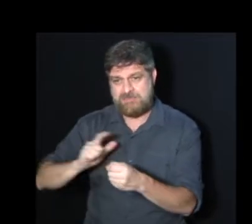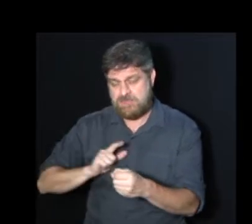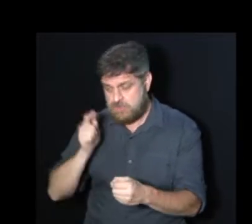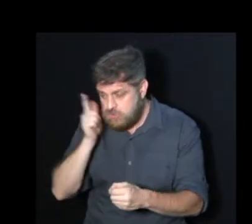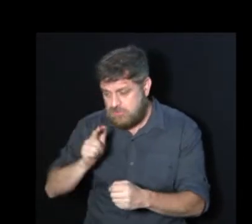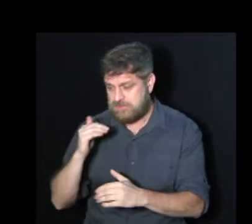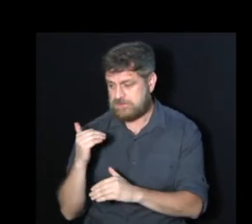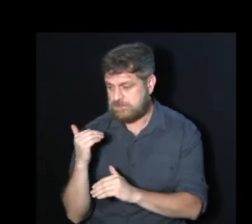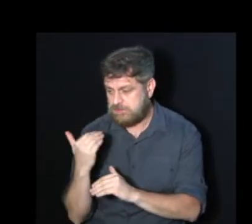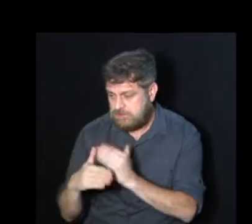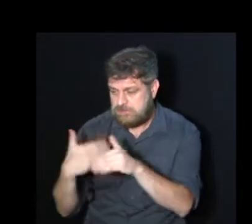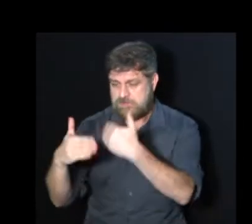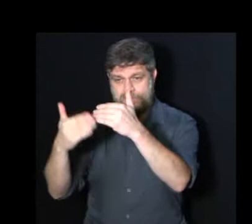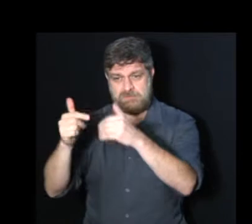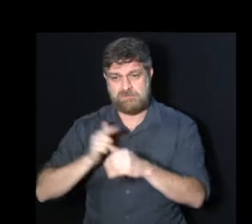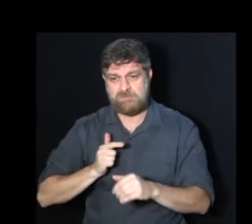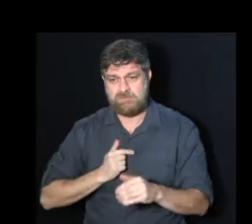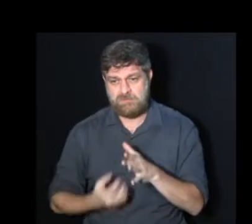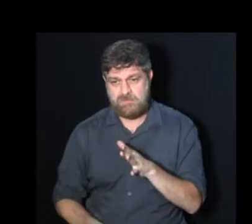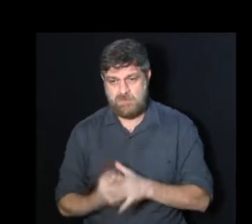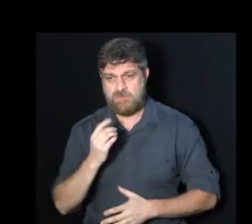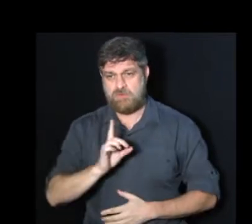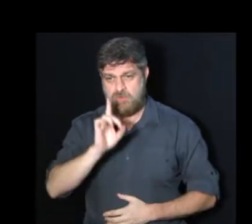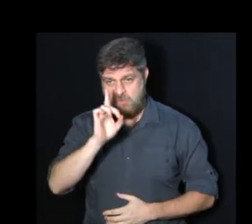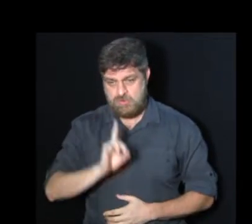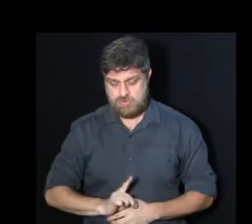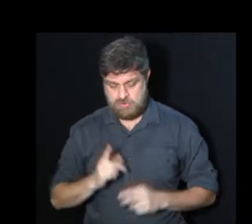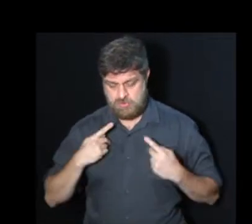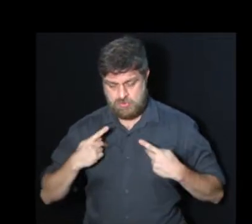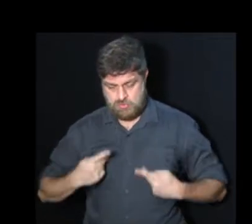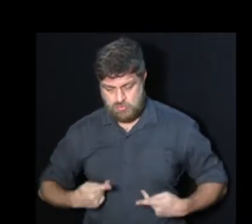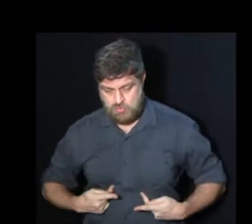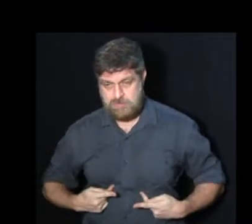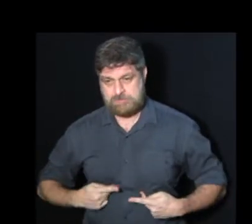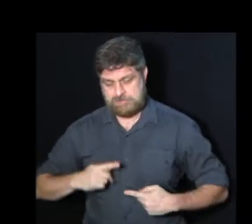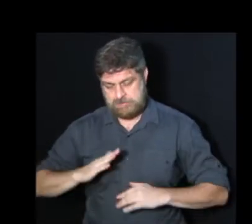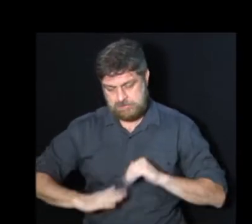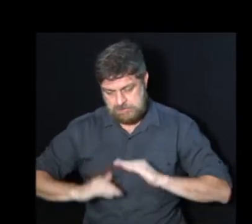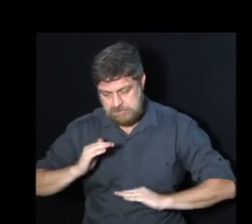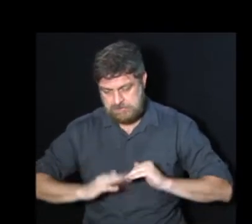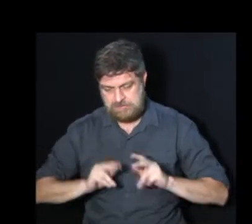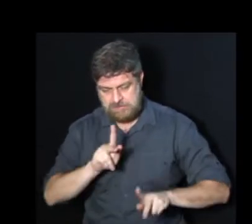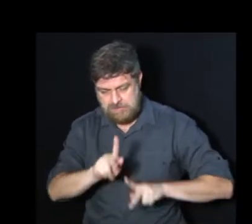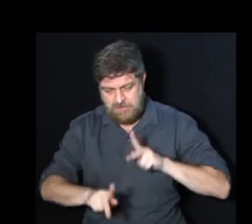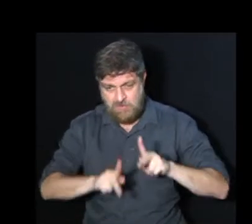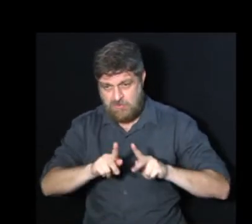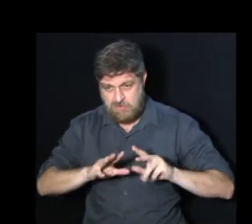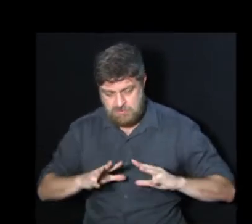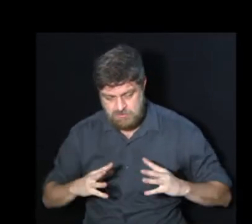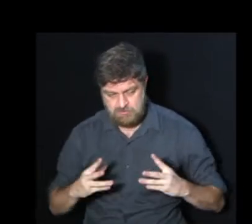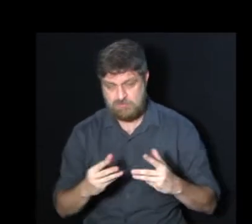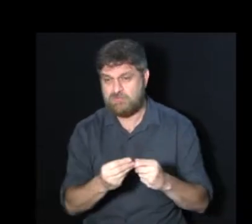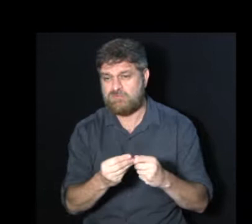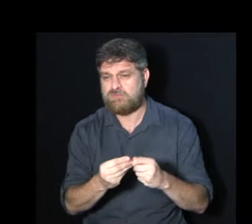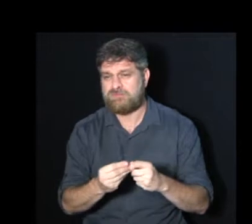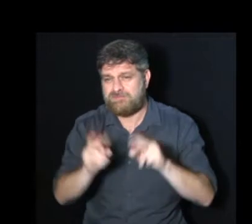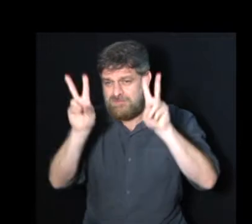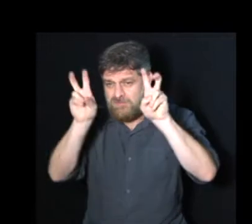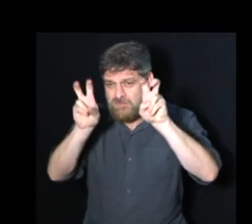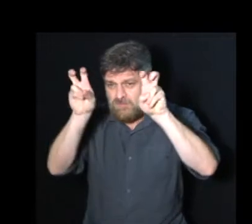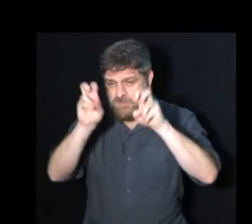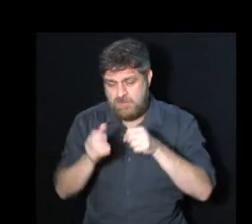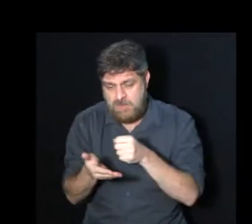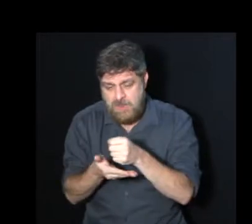avançar a concretização dos direitos humanos da população, um tema que é